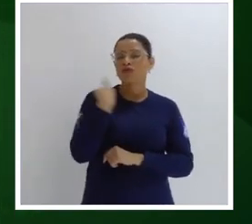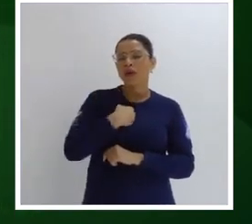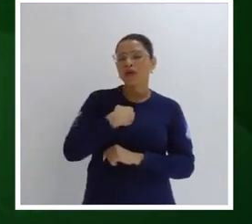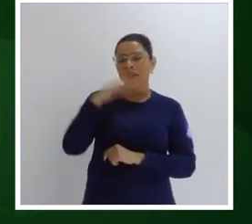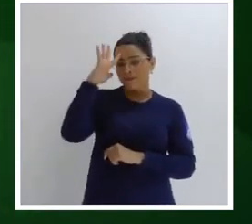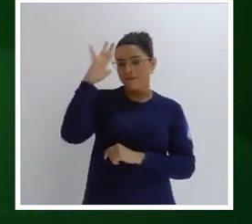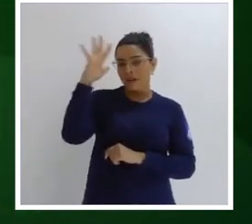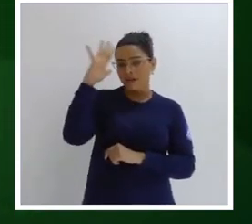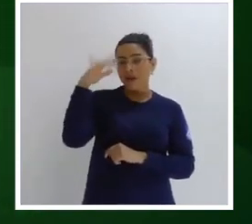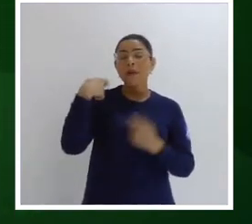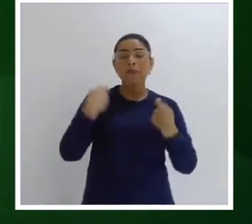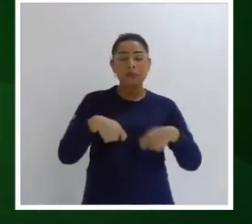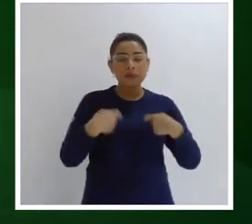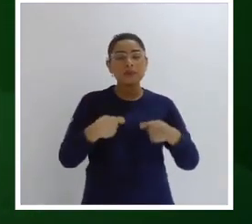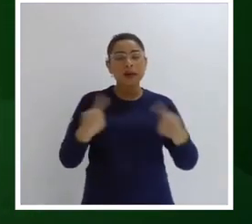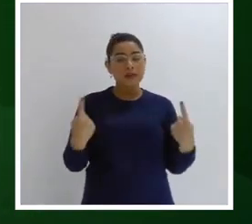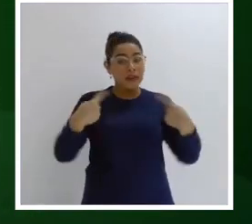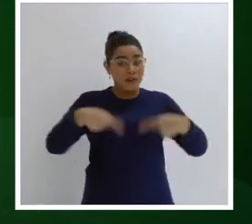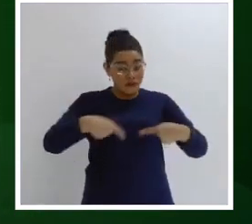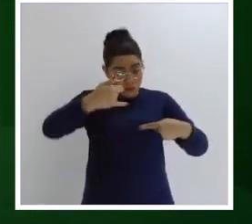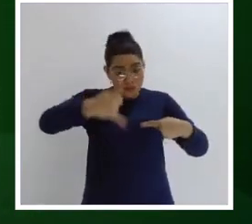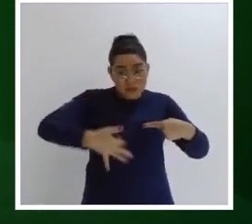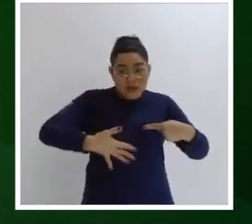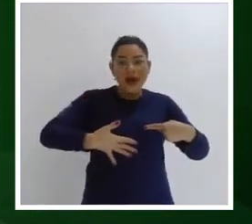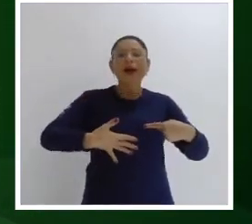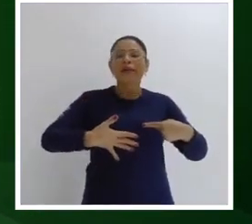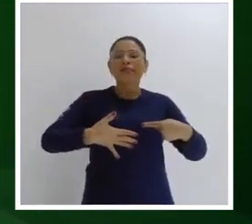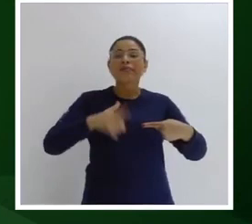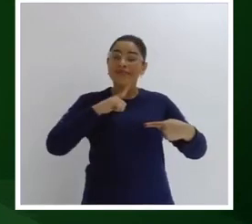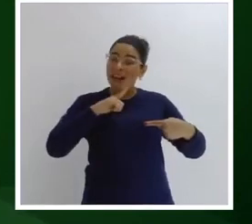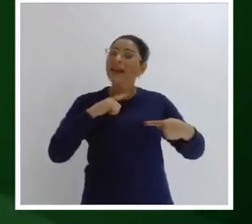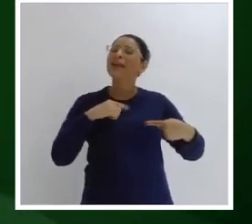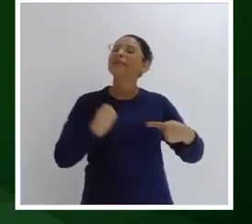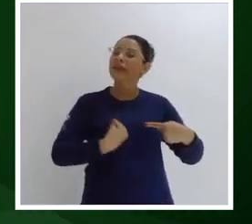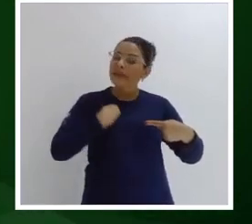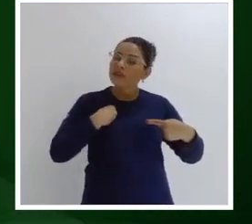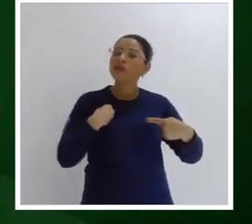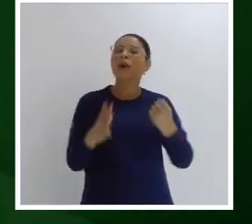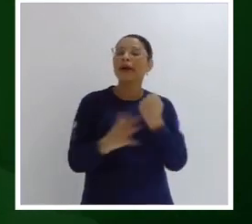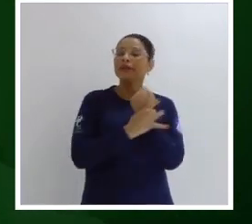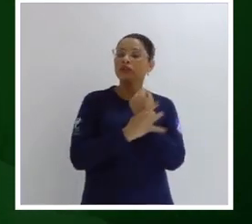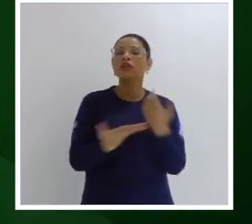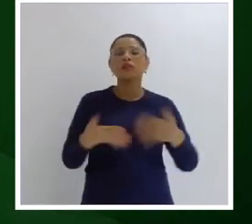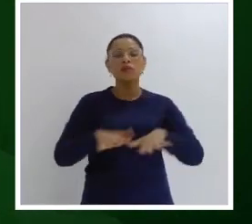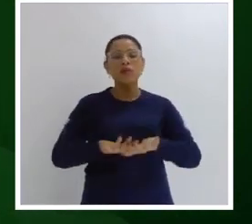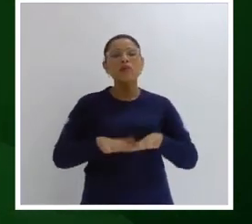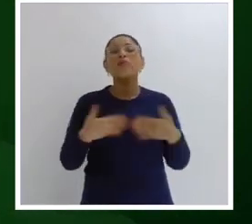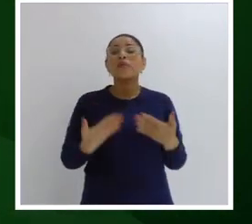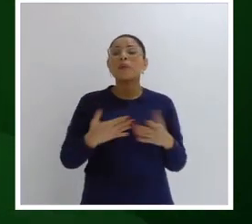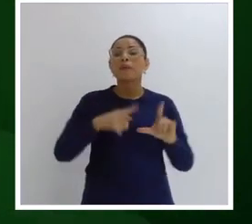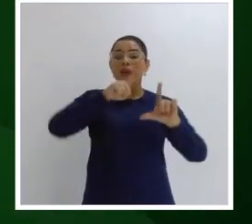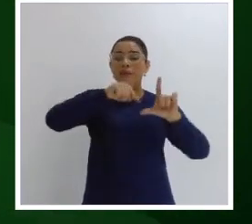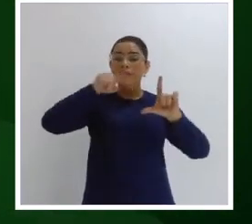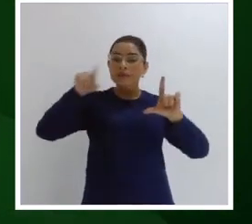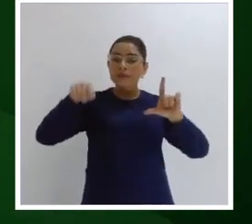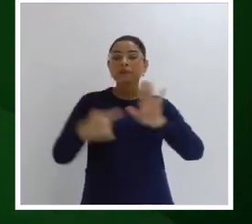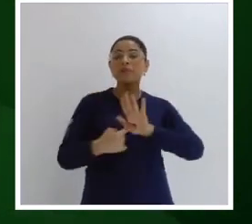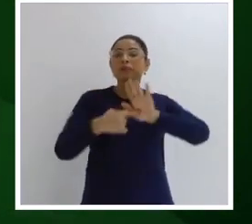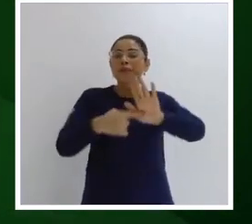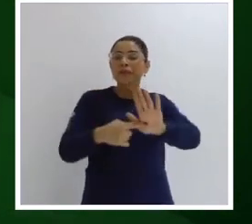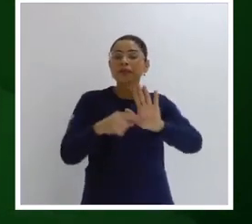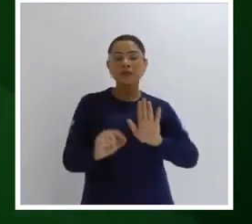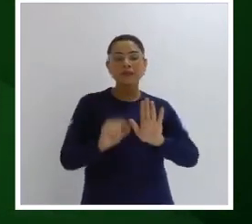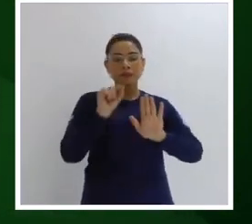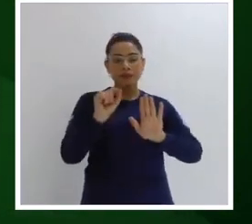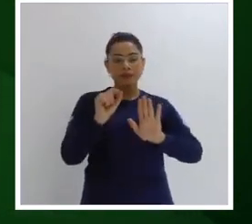falando dos Desafios que a gente tem para garantir a inclusão este gráfico ele representa